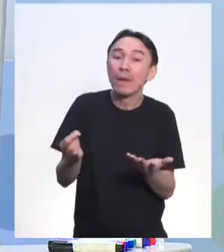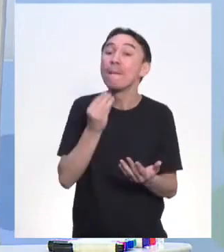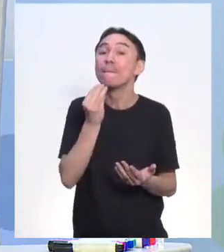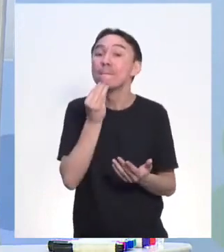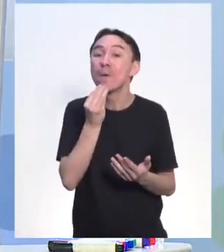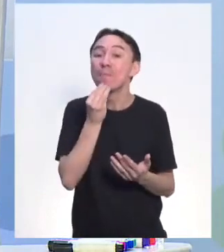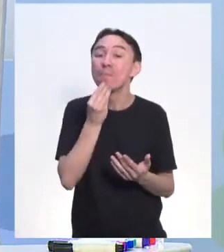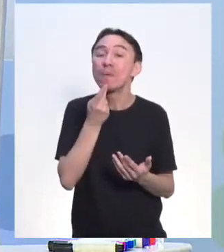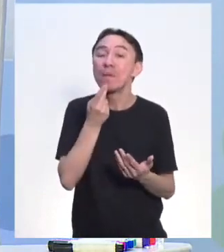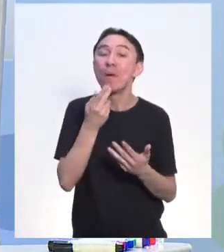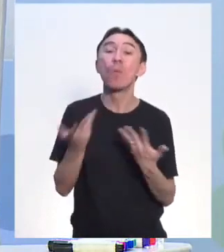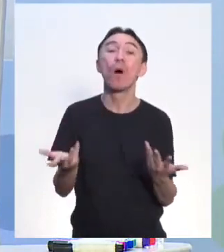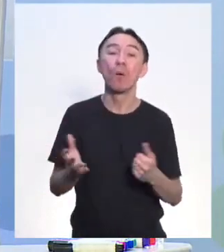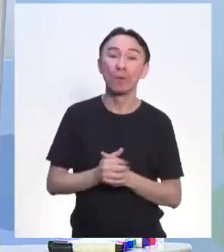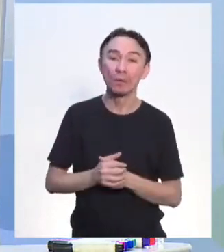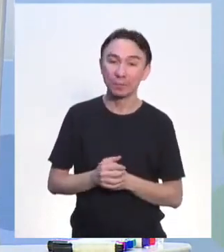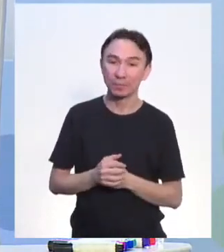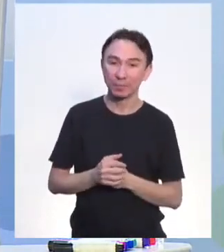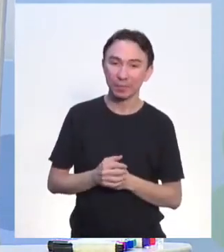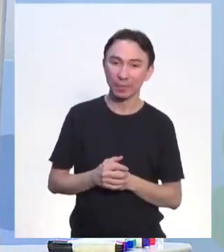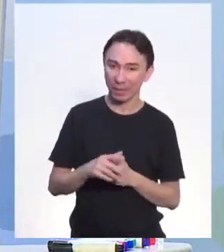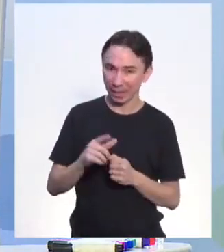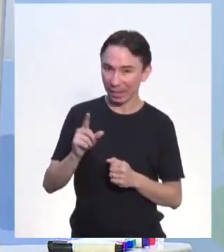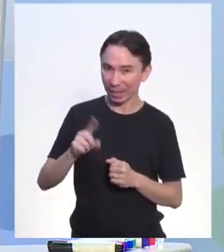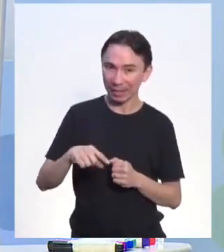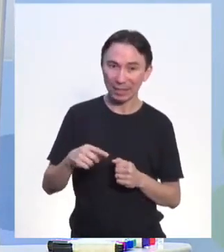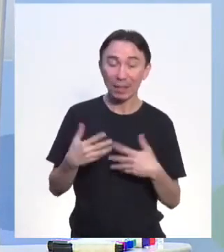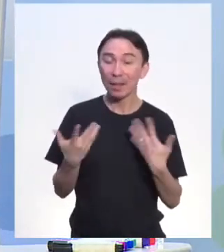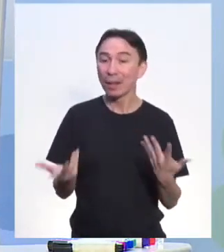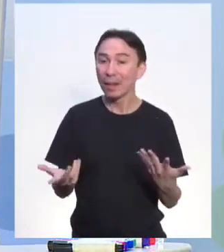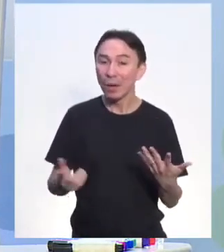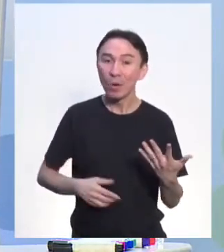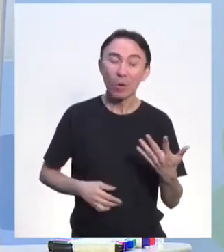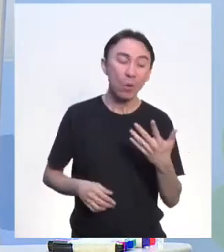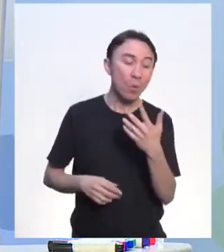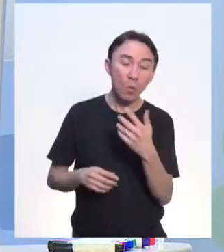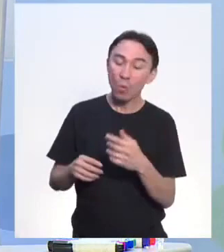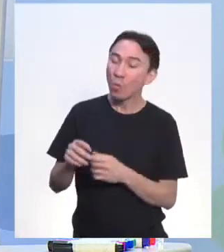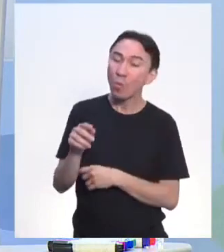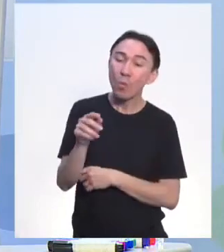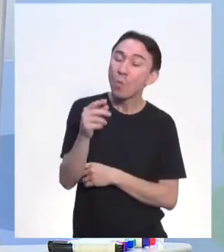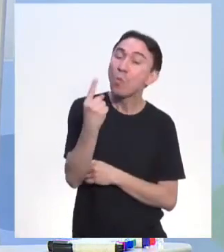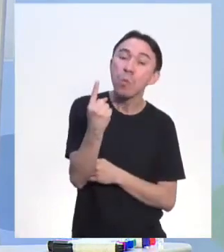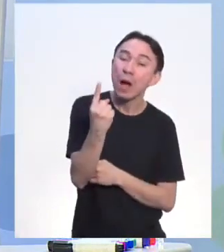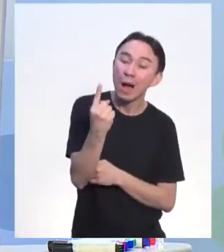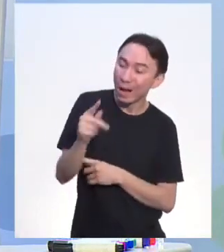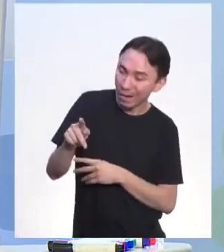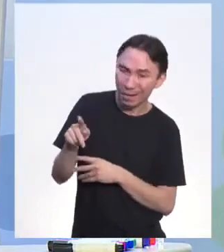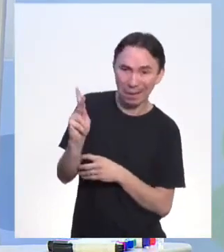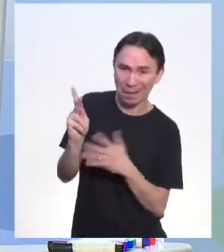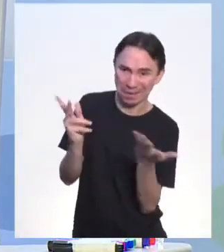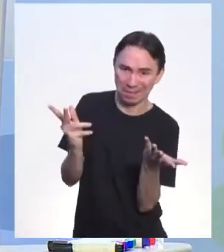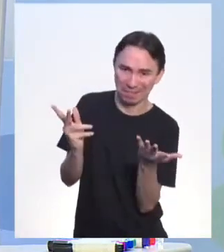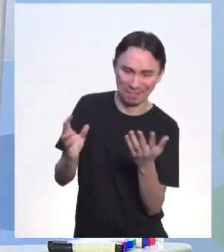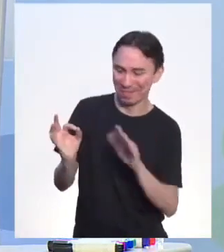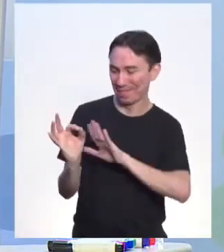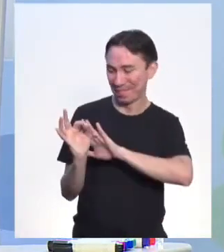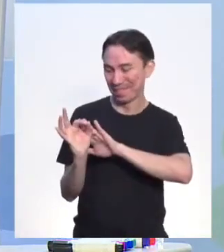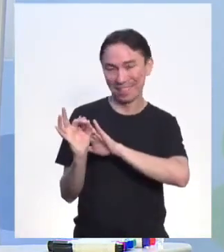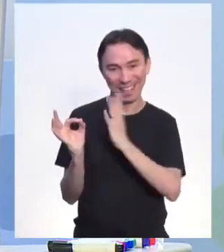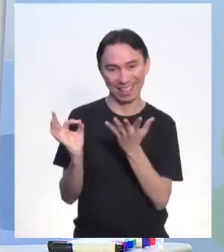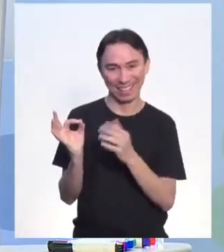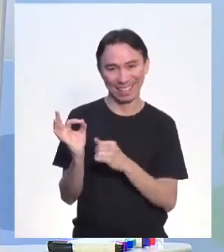É sair coroa, sair a letra K. Só tem uma letra K, ou seja, só tem uma coroa numa moeda. Então, a gente tem